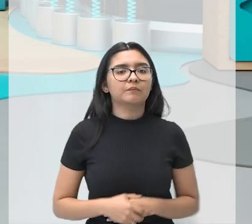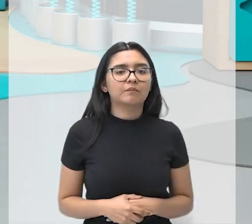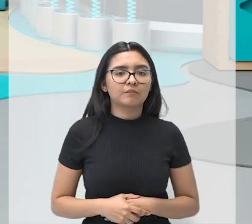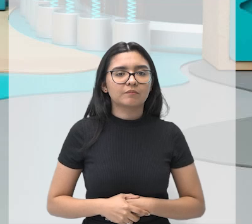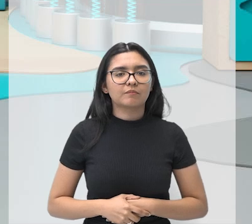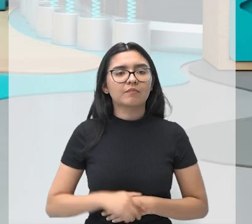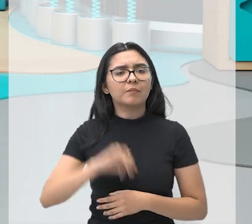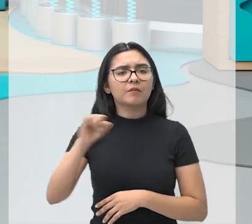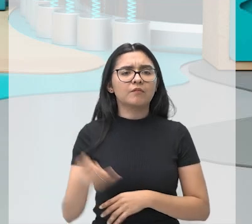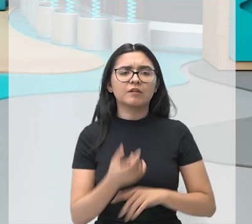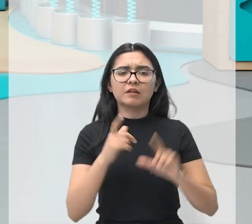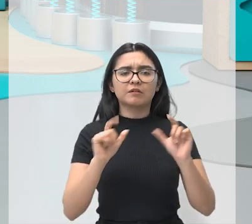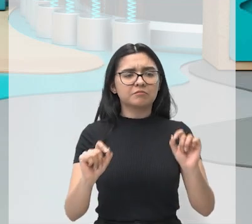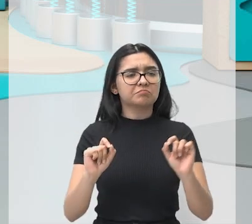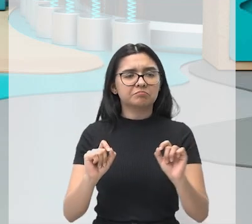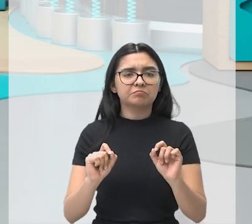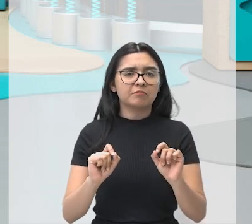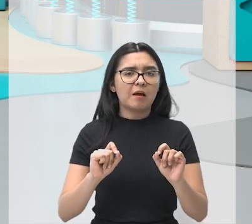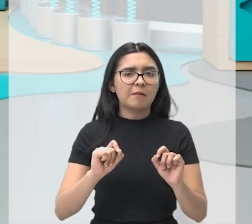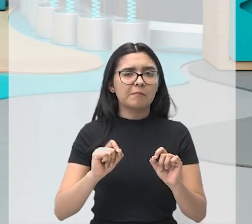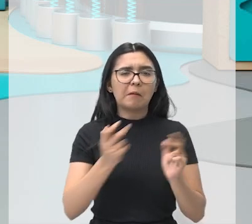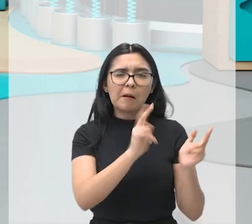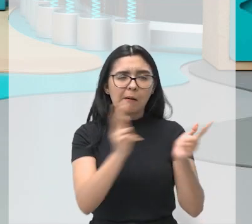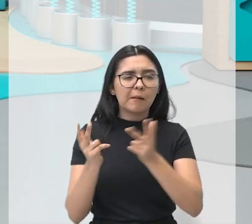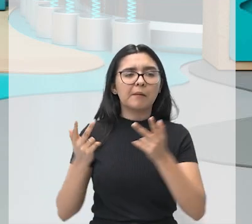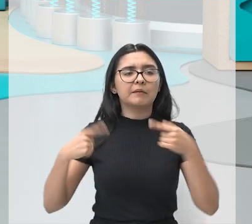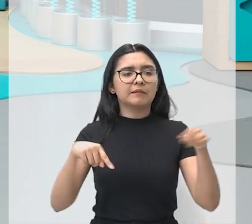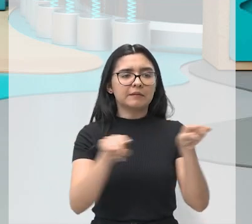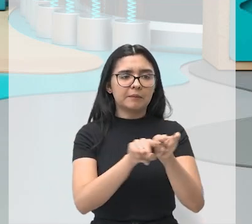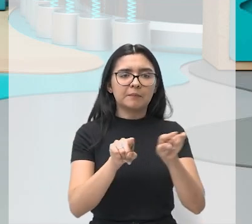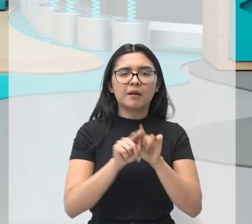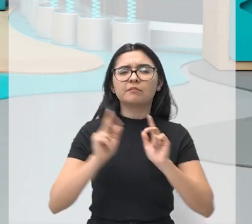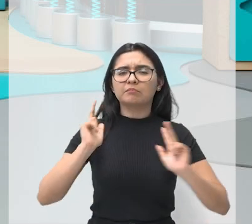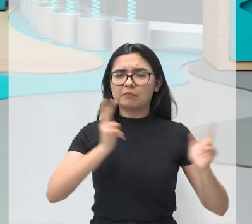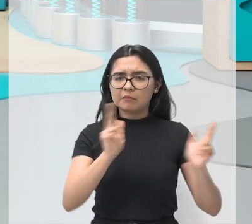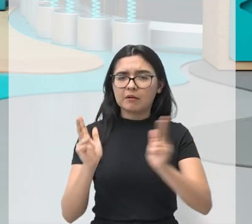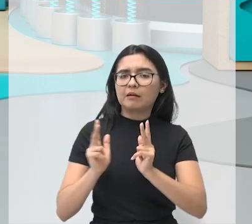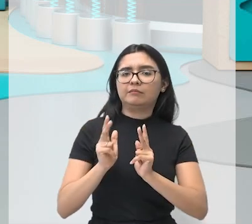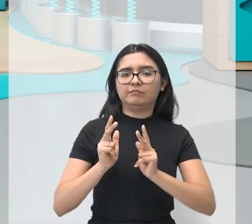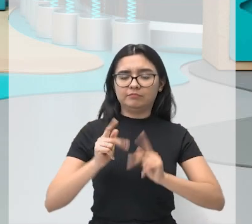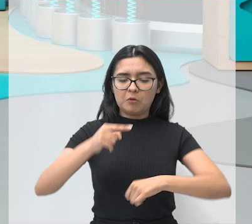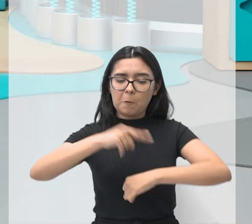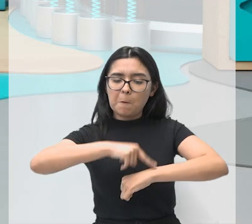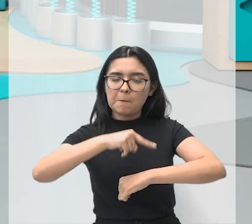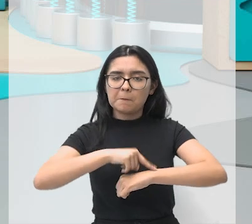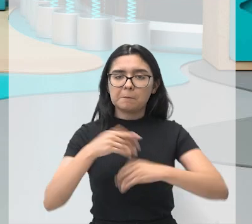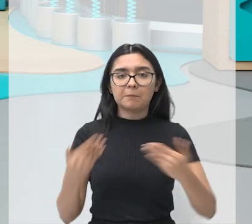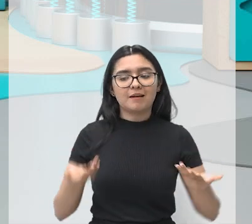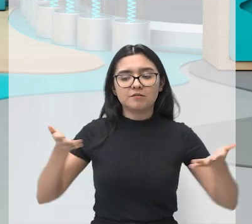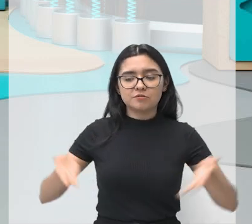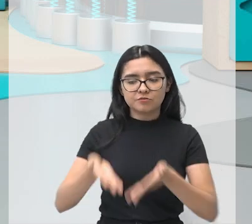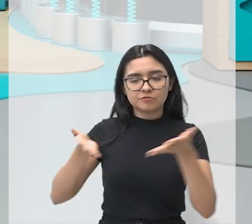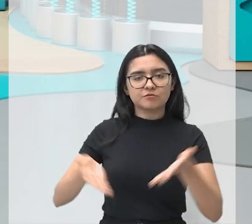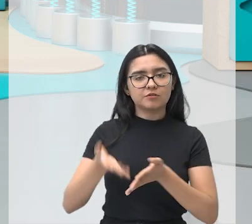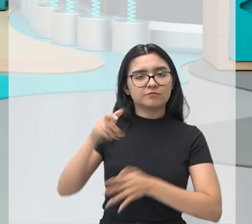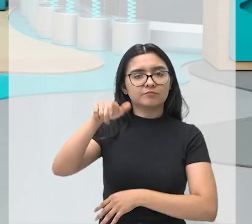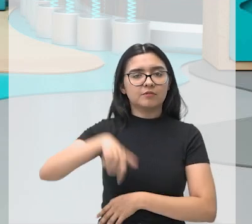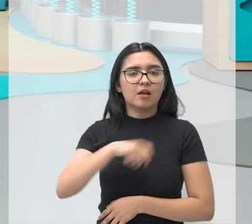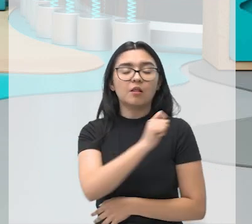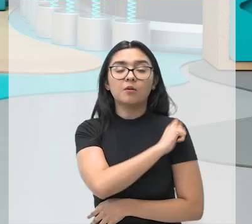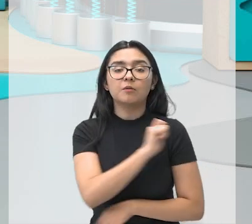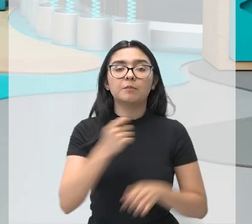aventura inserido nas atividades. Para as crianças serem estimuladas, né,